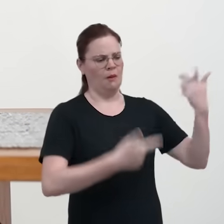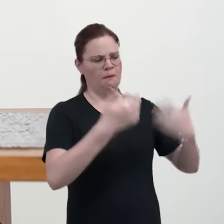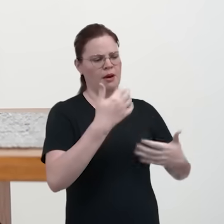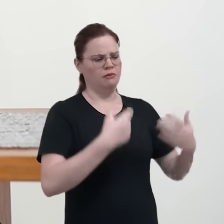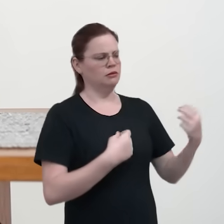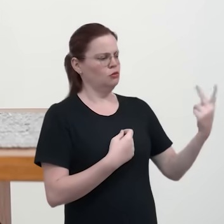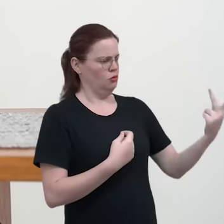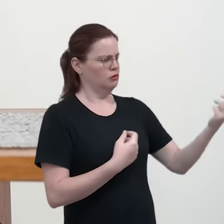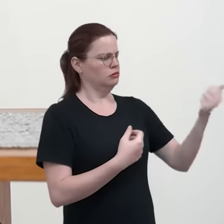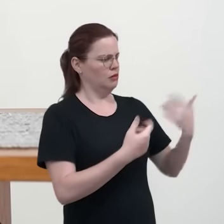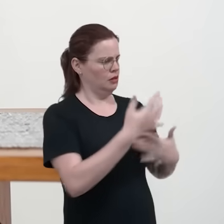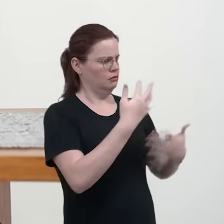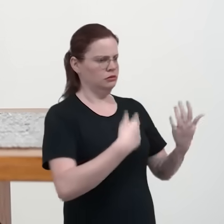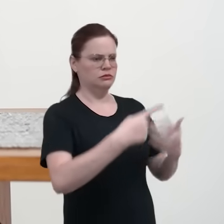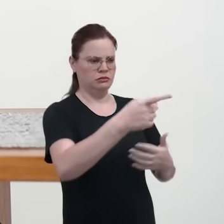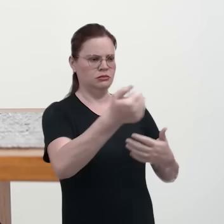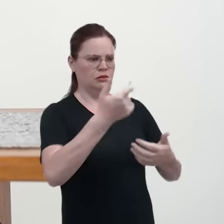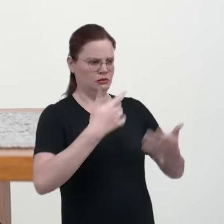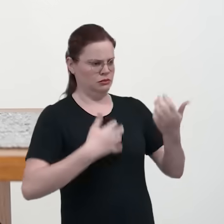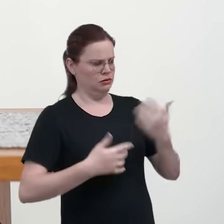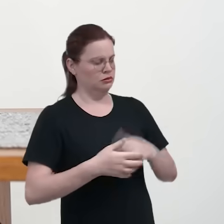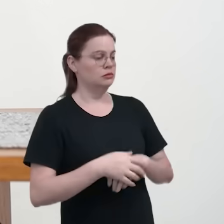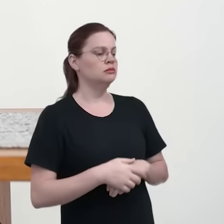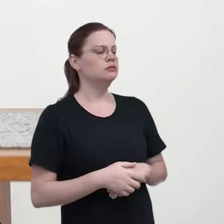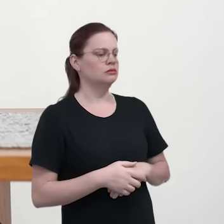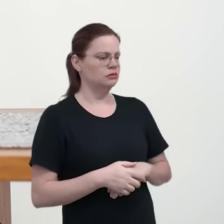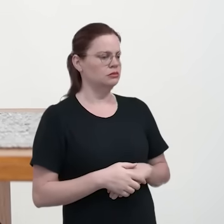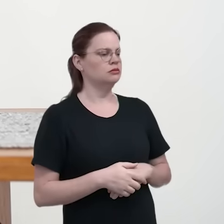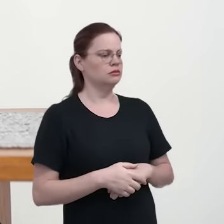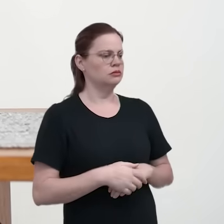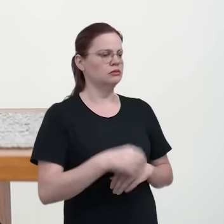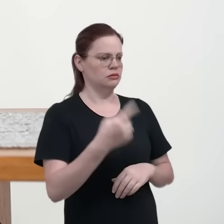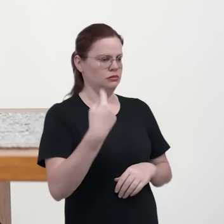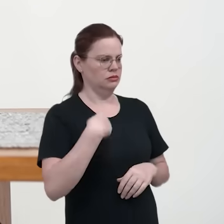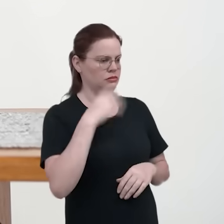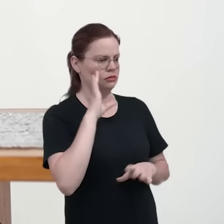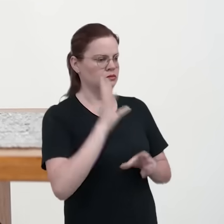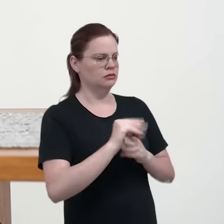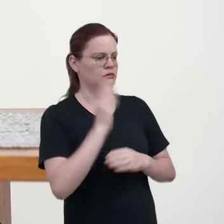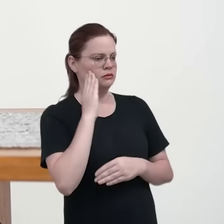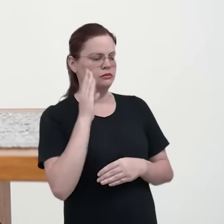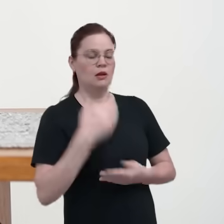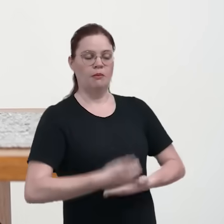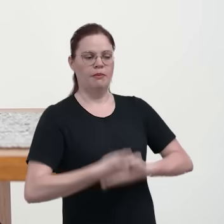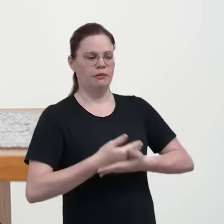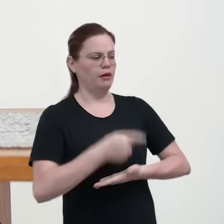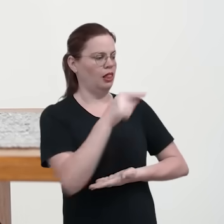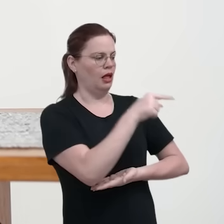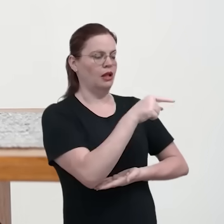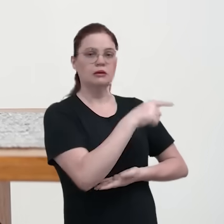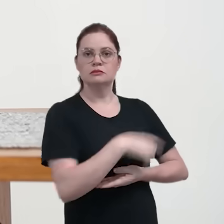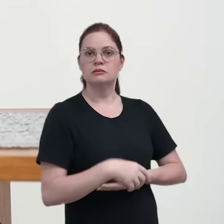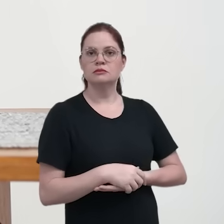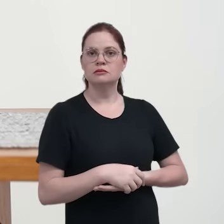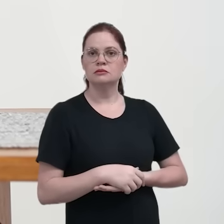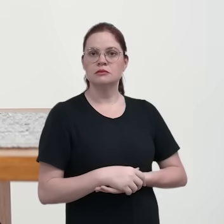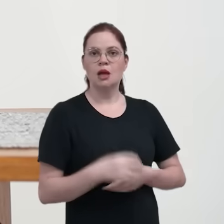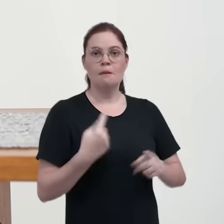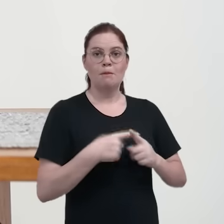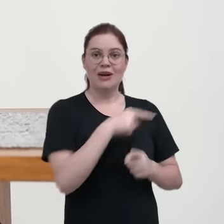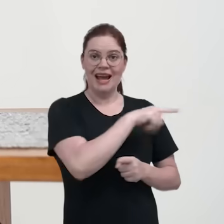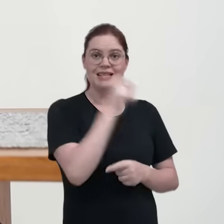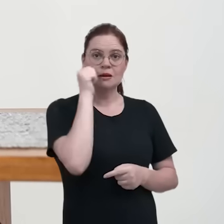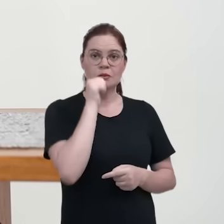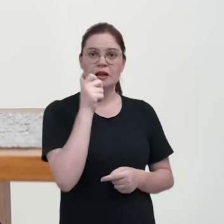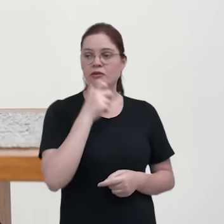aquilo, ele deu a sentença: olha, o filho vivo é dessa mulher. Porque o que ela disse? Ela disse